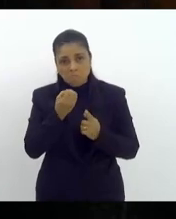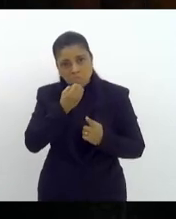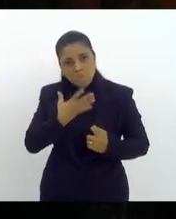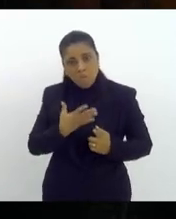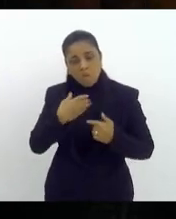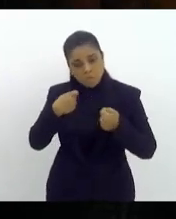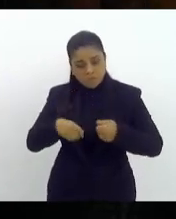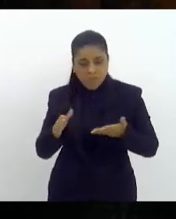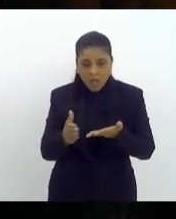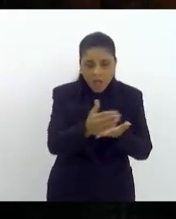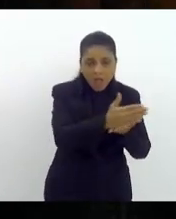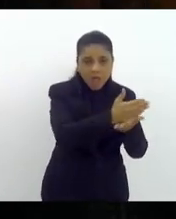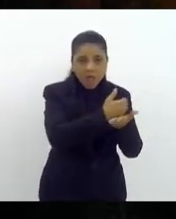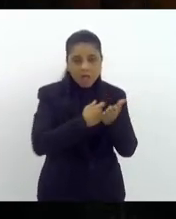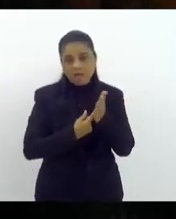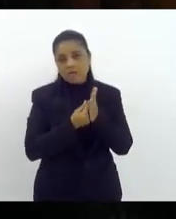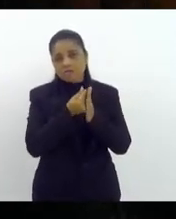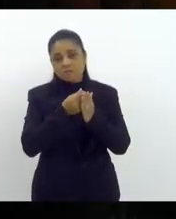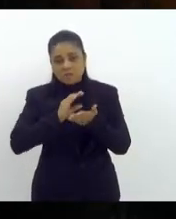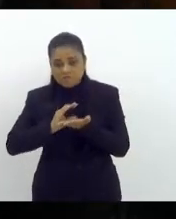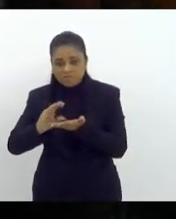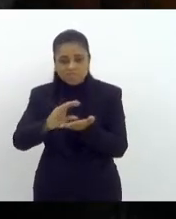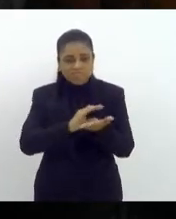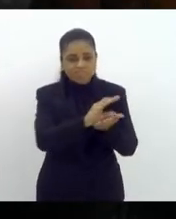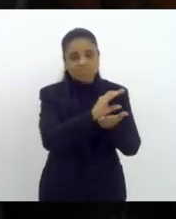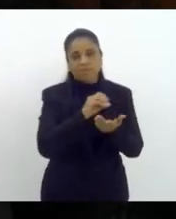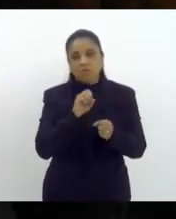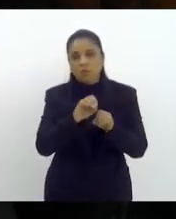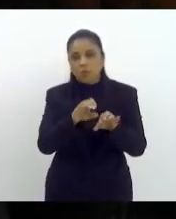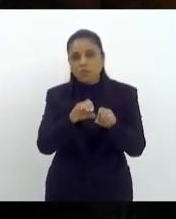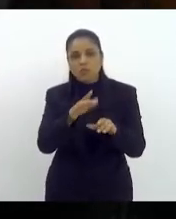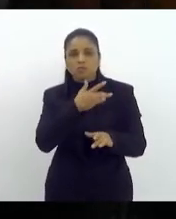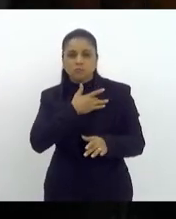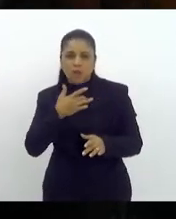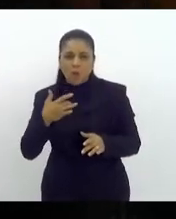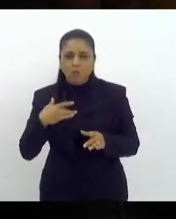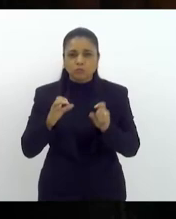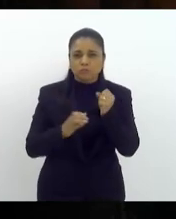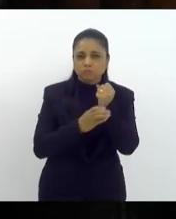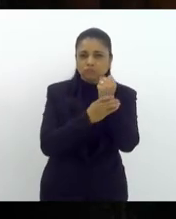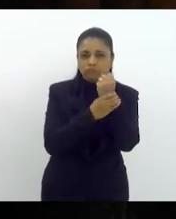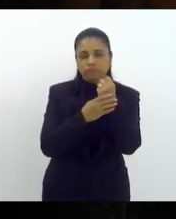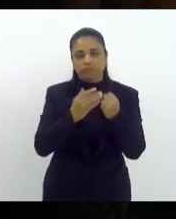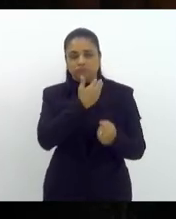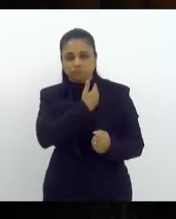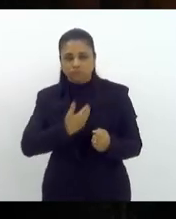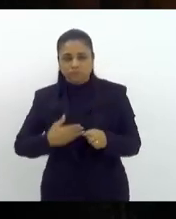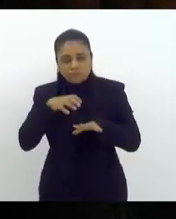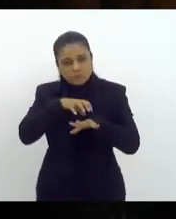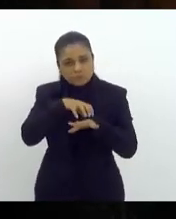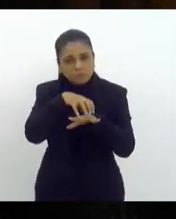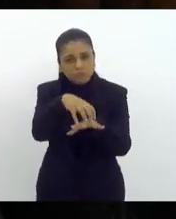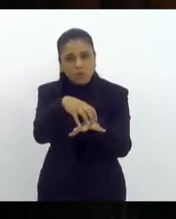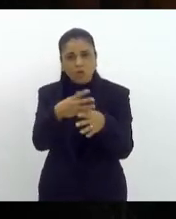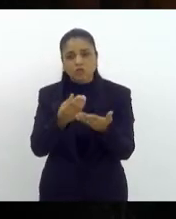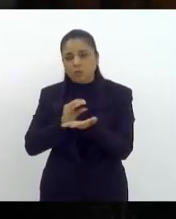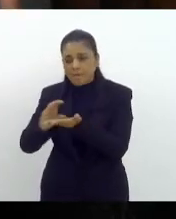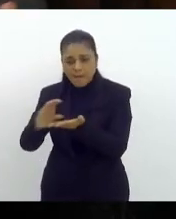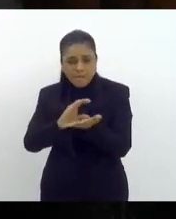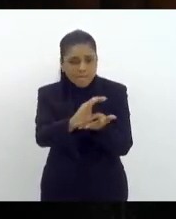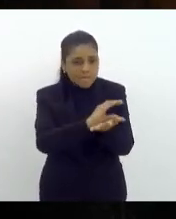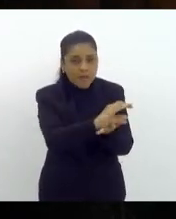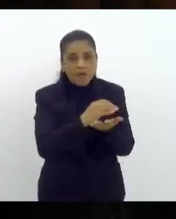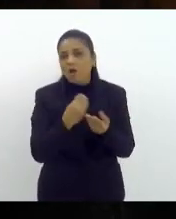receita para investir educação em saúde e segurança pública em transporte como é que a gente